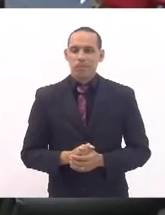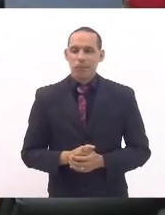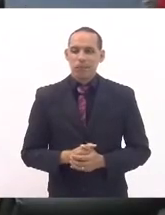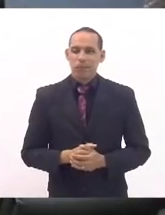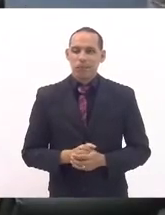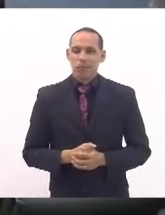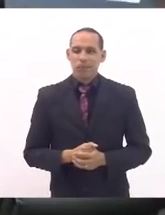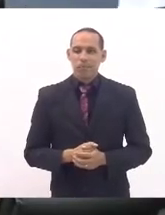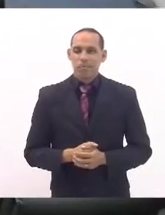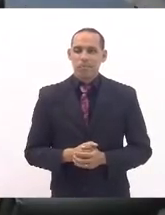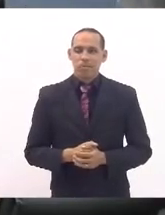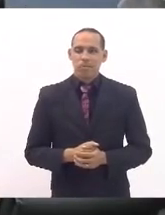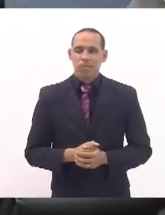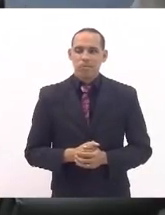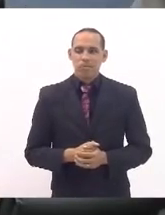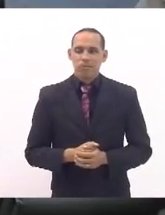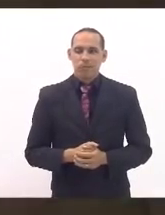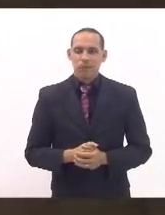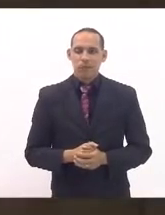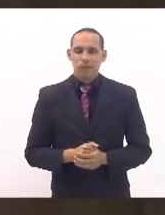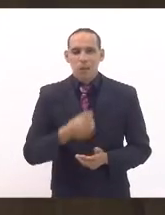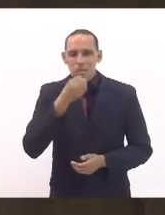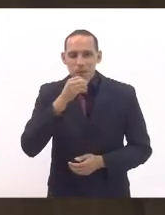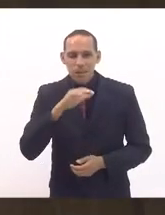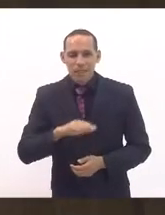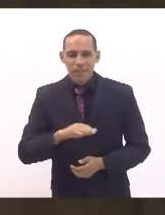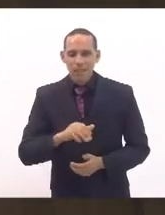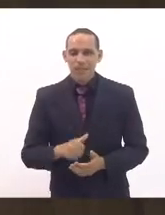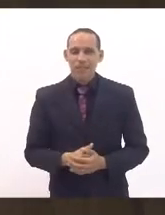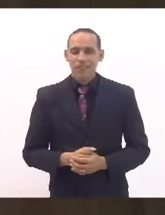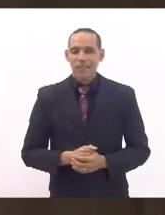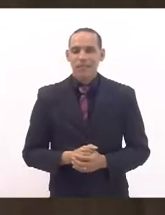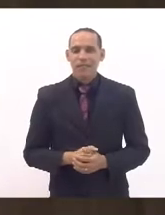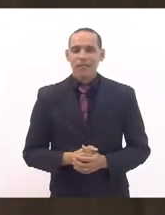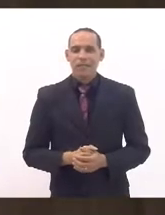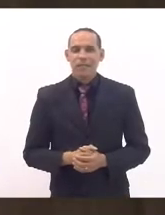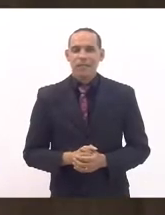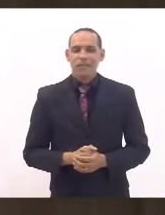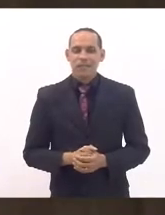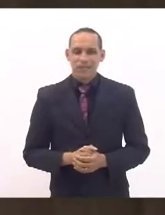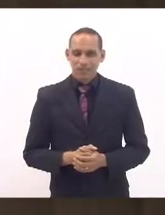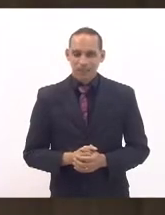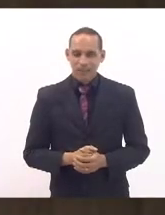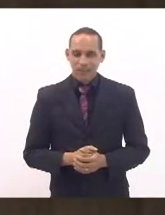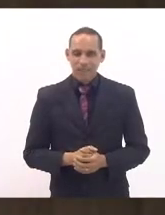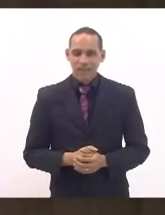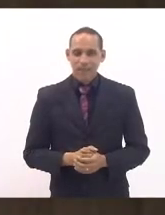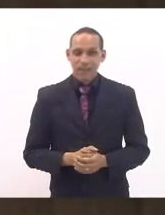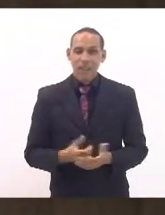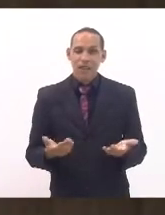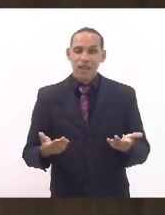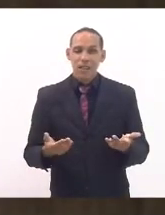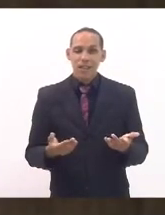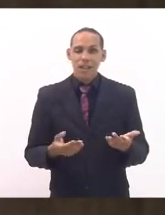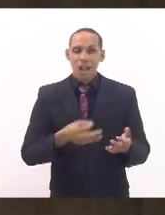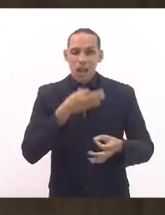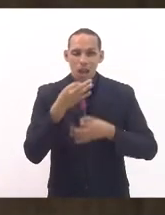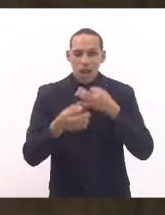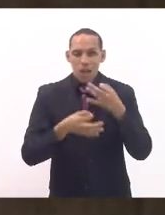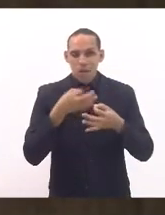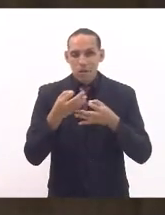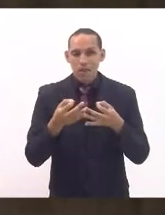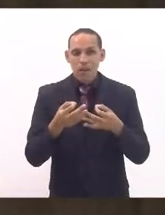Boa tarde, senhor presidente. parecida à CDMA sobre o projeto de